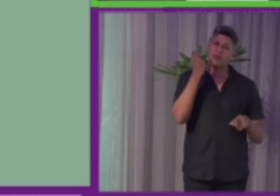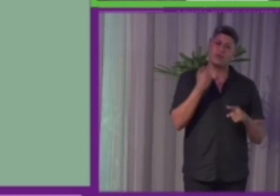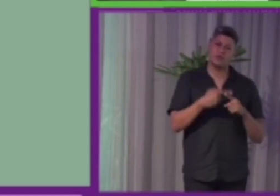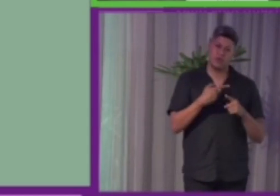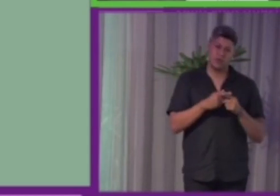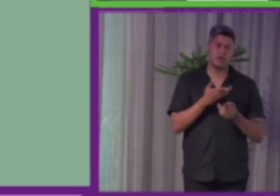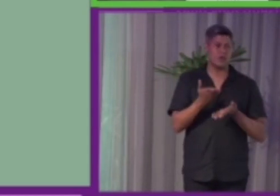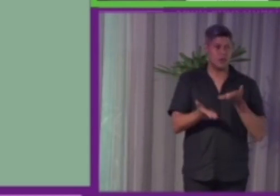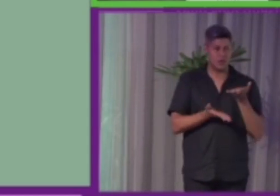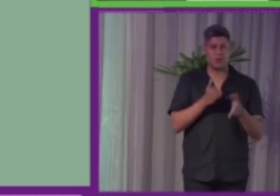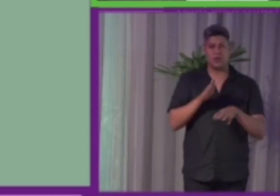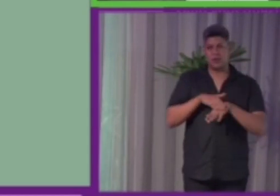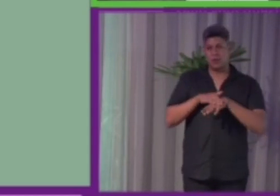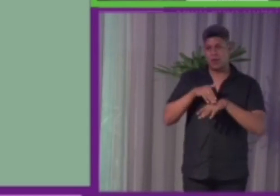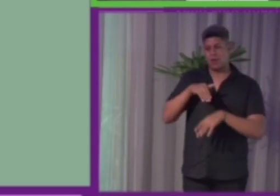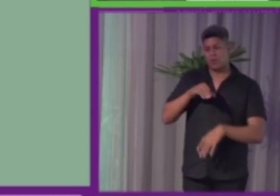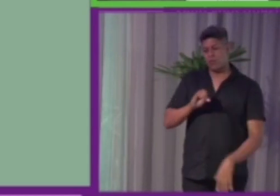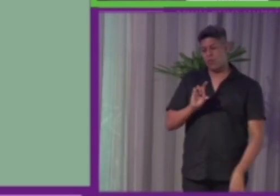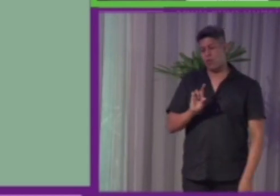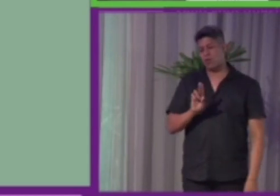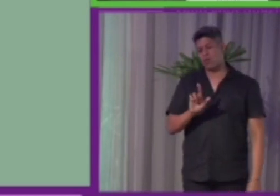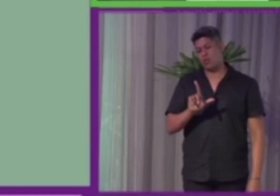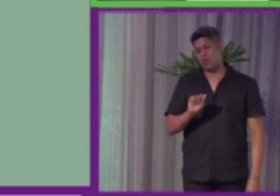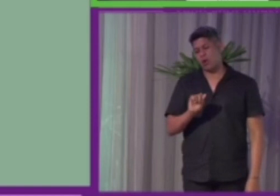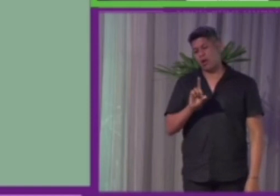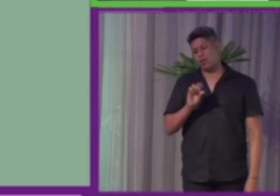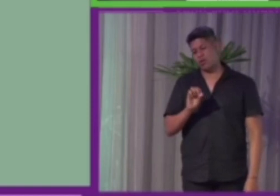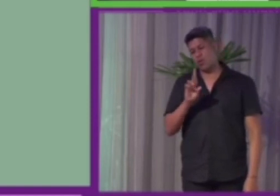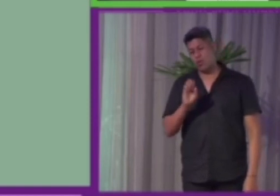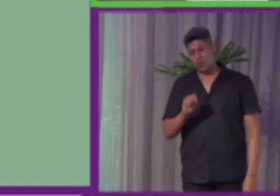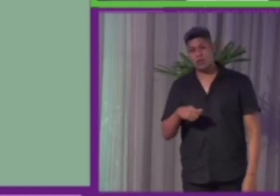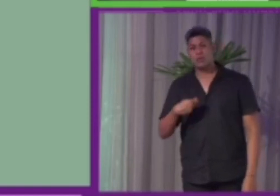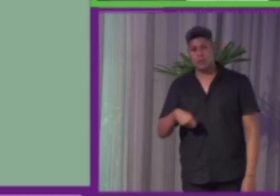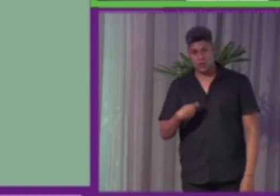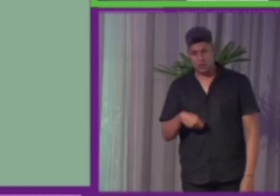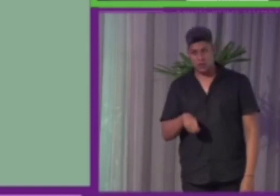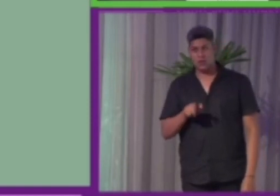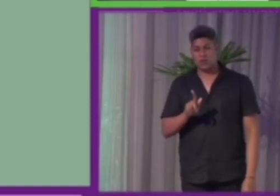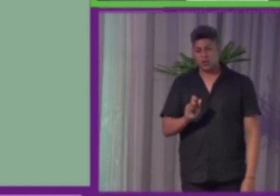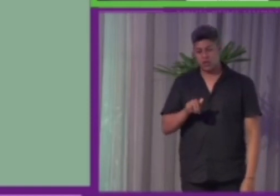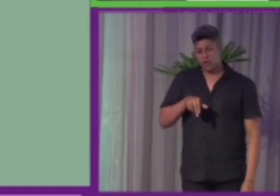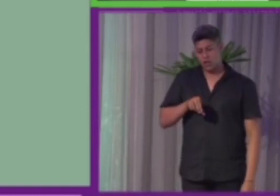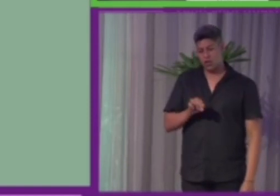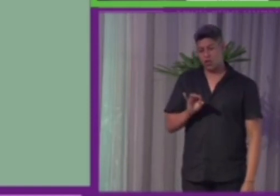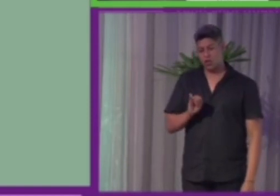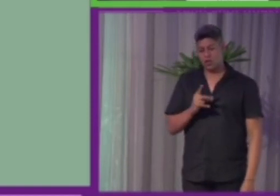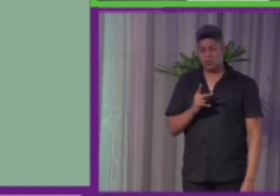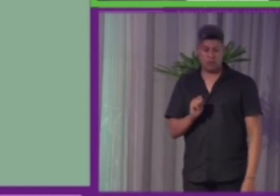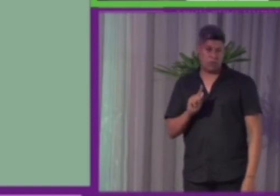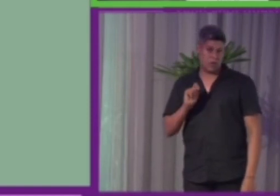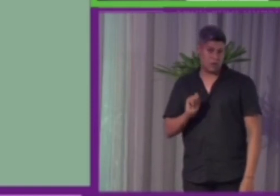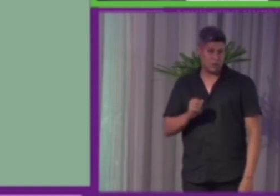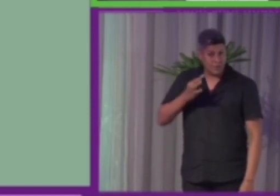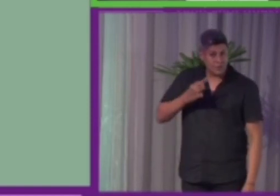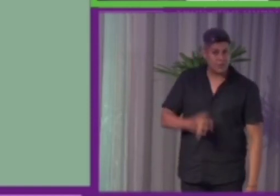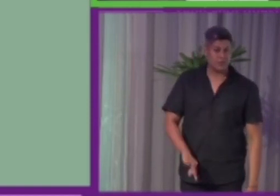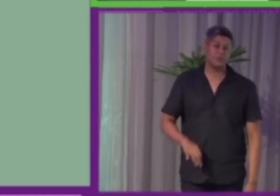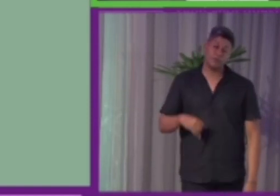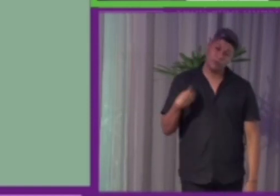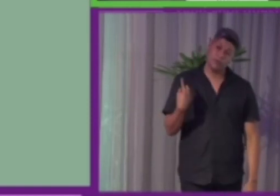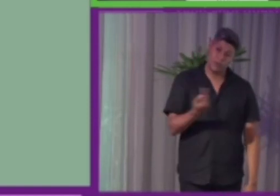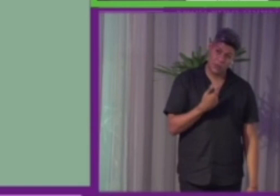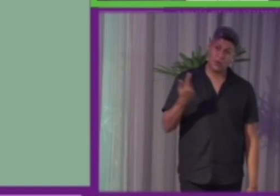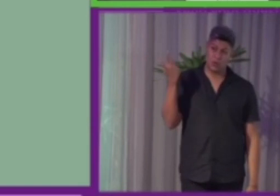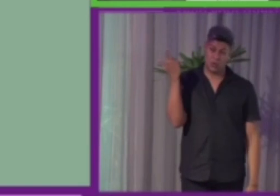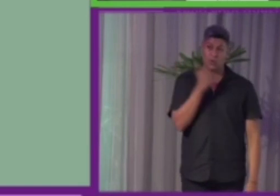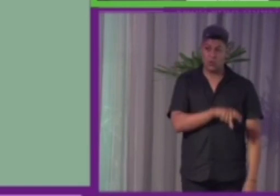os moduladores da proteína CFTR, dependem da genotipagem para ter a sua indicação adequada. E nós